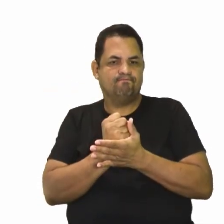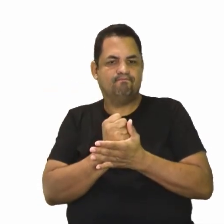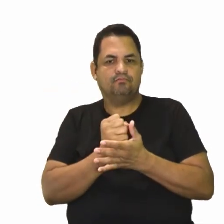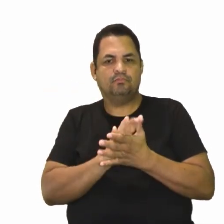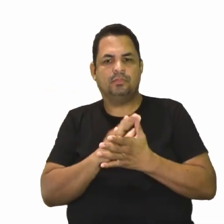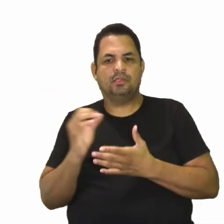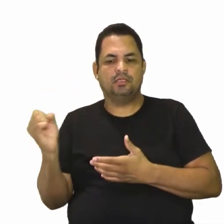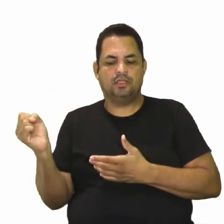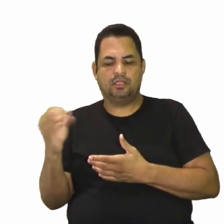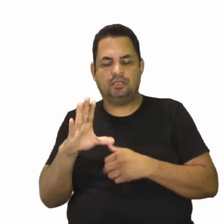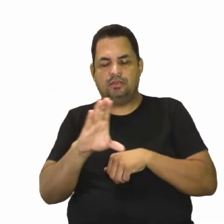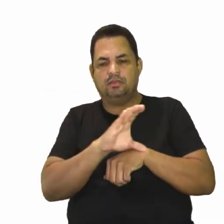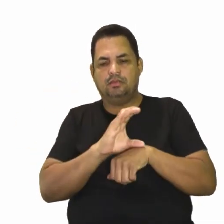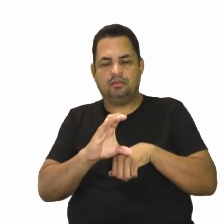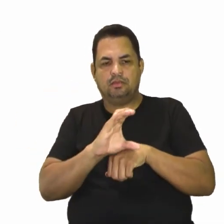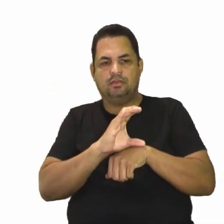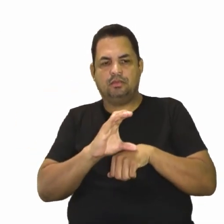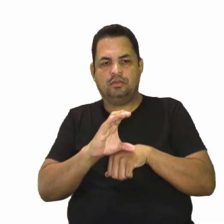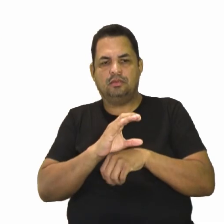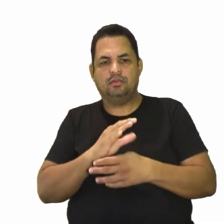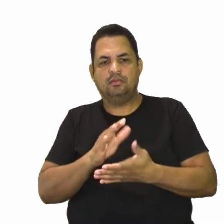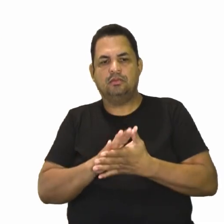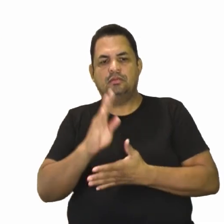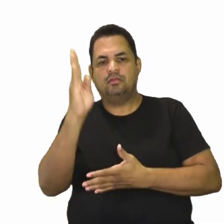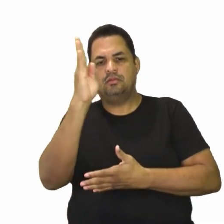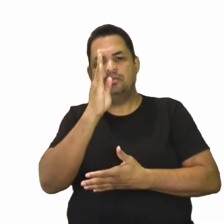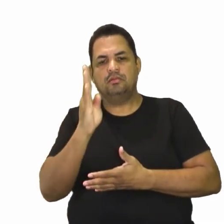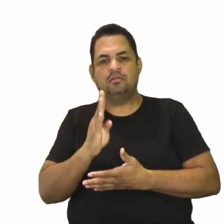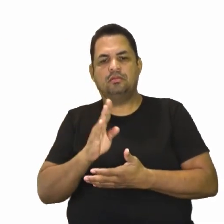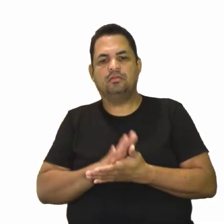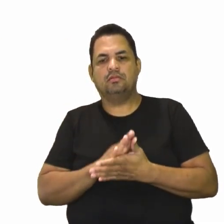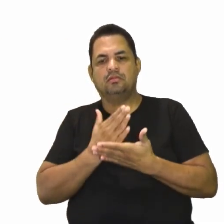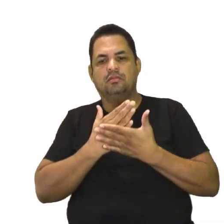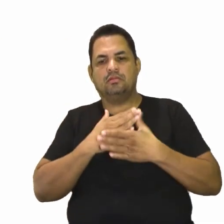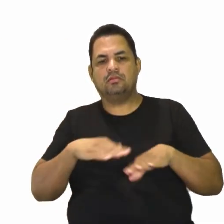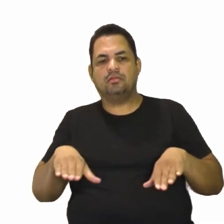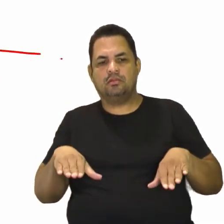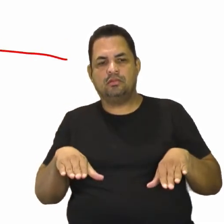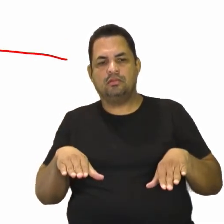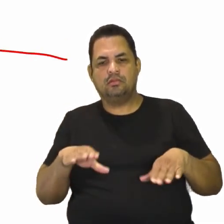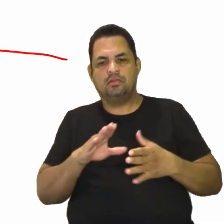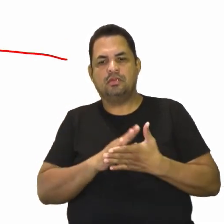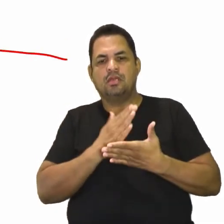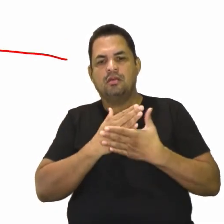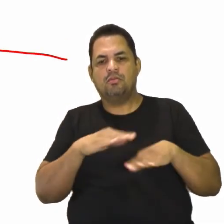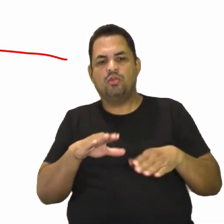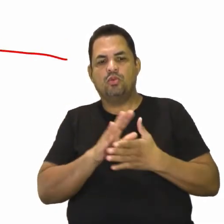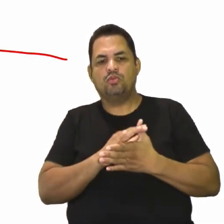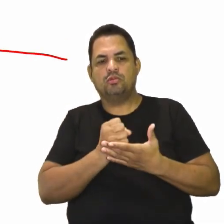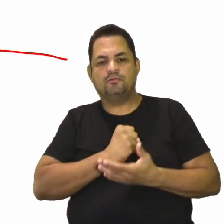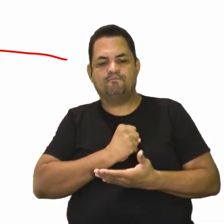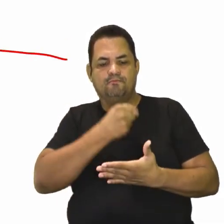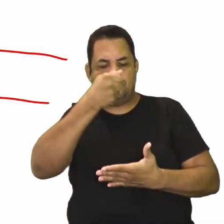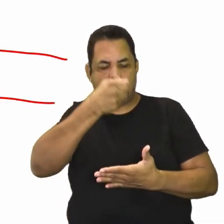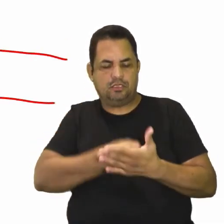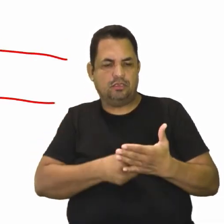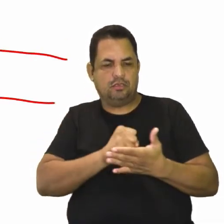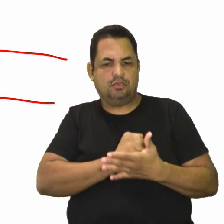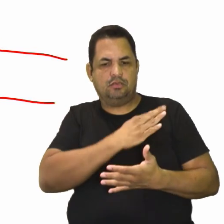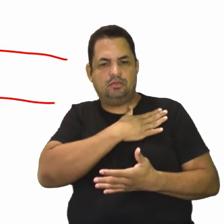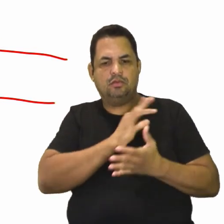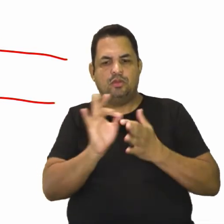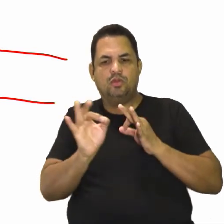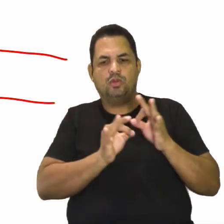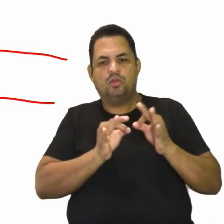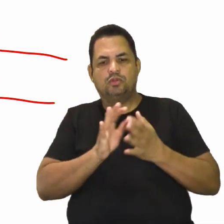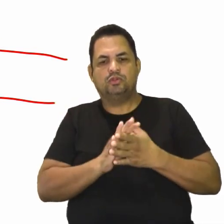é aprovada a nova Constituição brasileira, que extinguiu o rastro da ditadura militar e